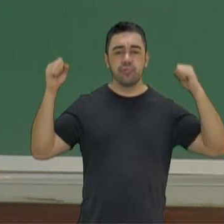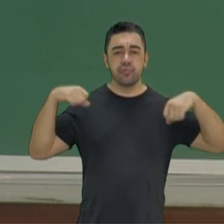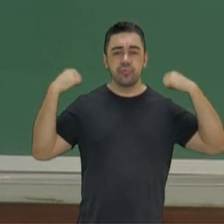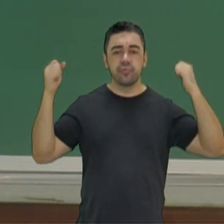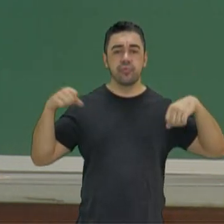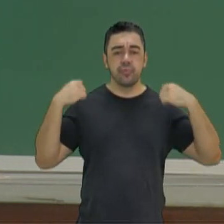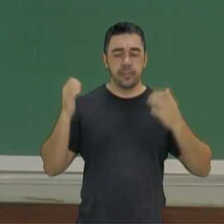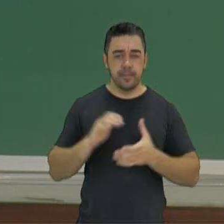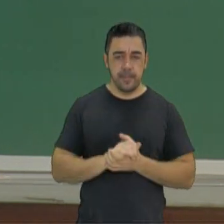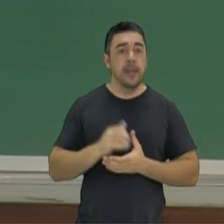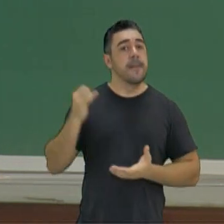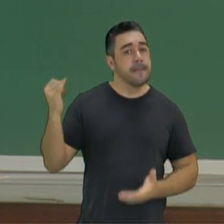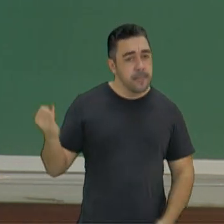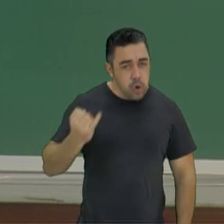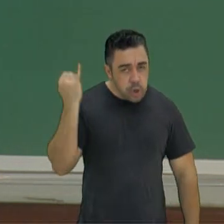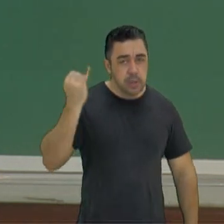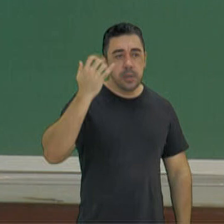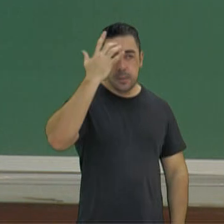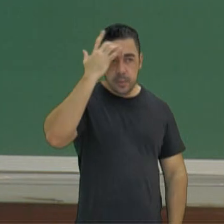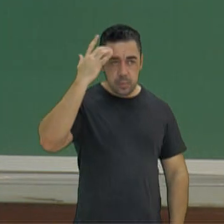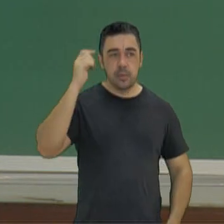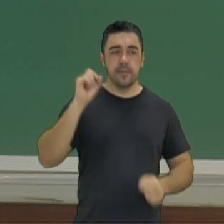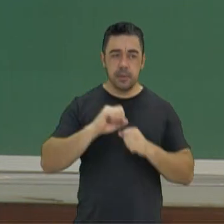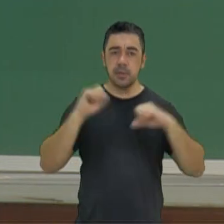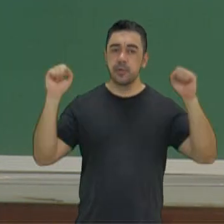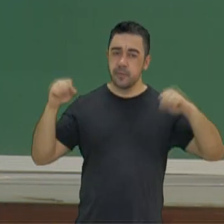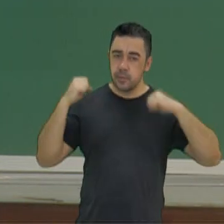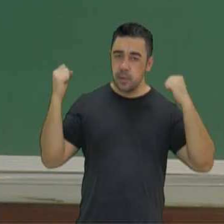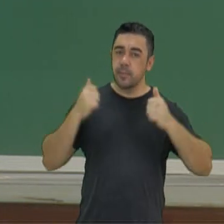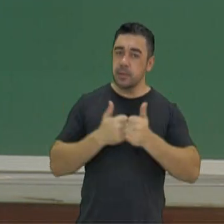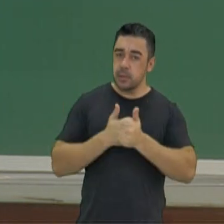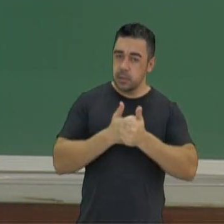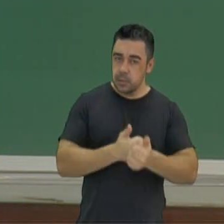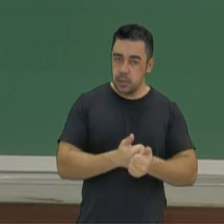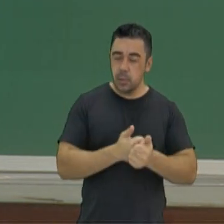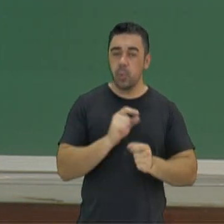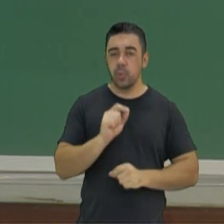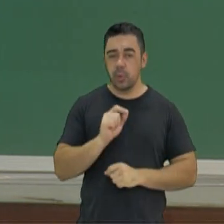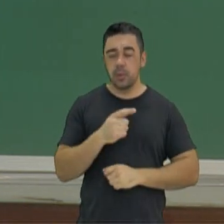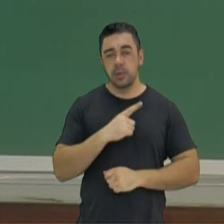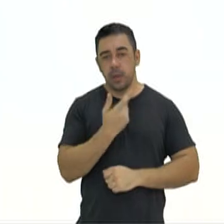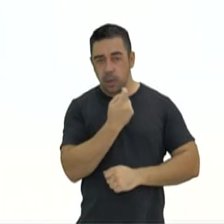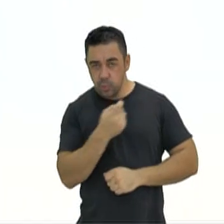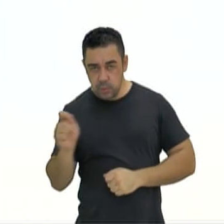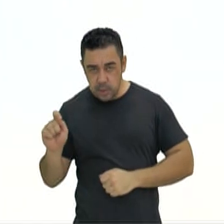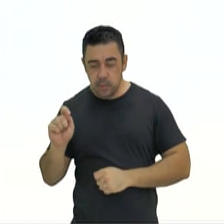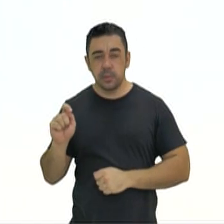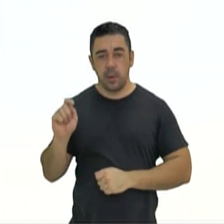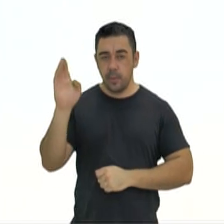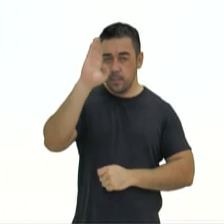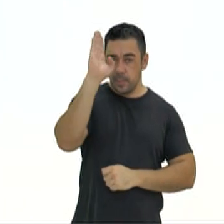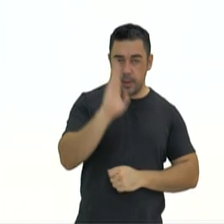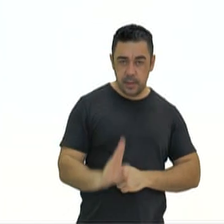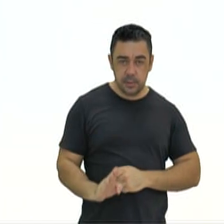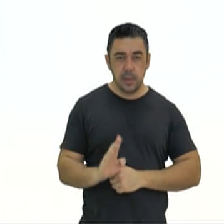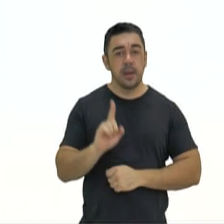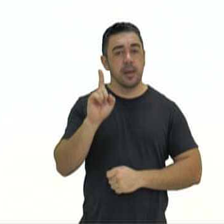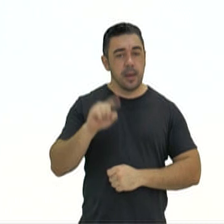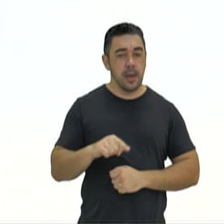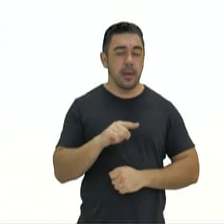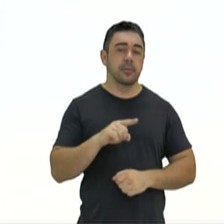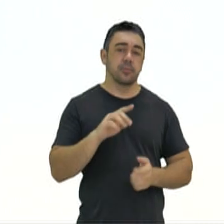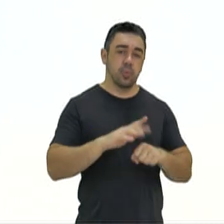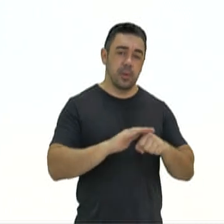que o indivíduo faça exercício físico com algumas considerações. Temos a Sociedade Brasileira de Diabetes, então tem várias